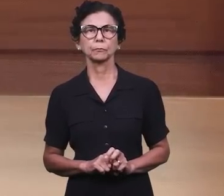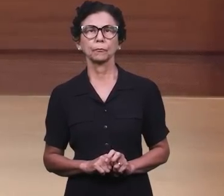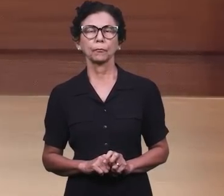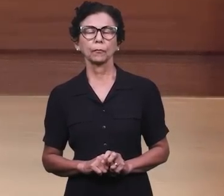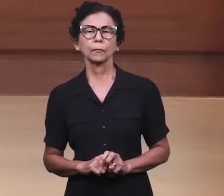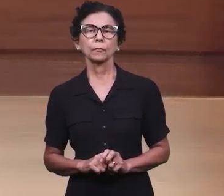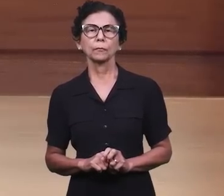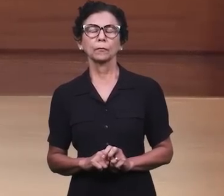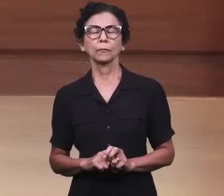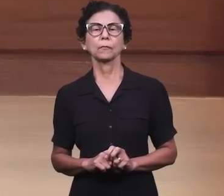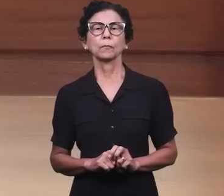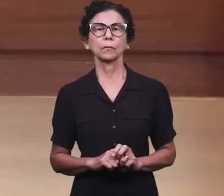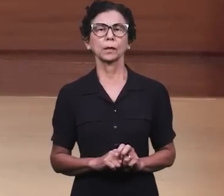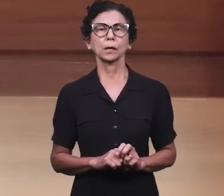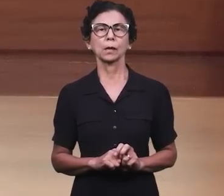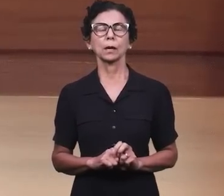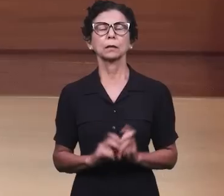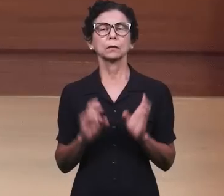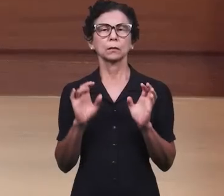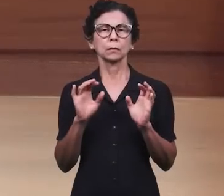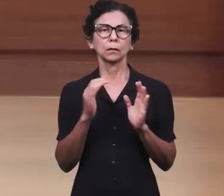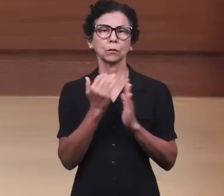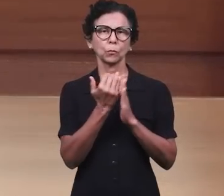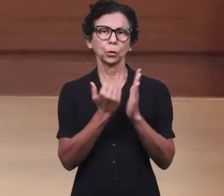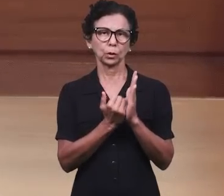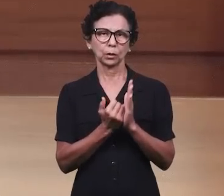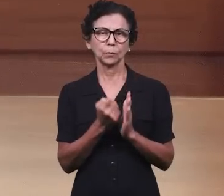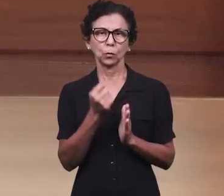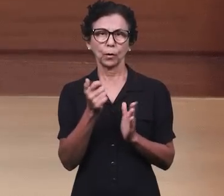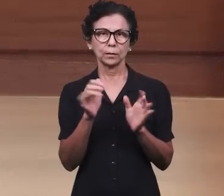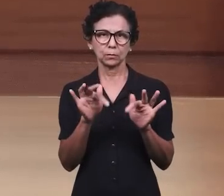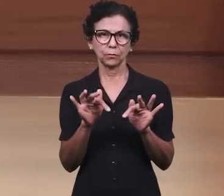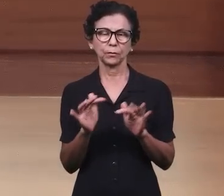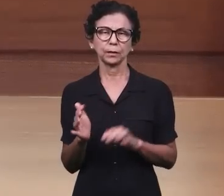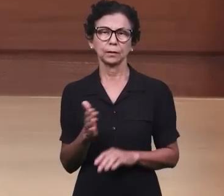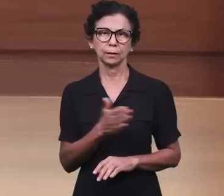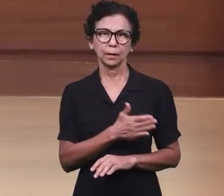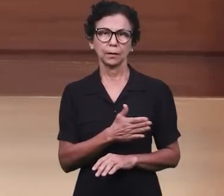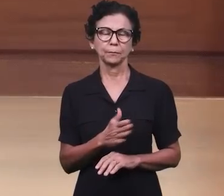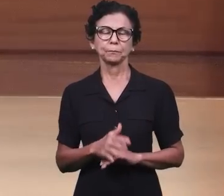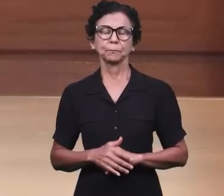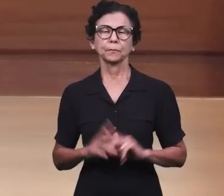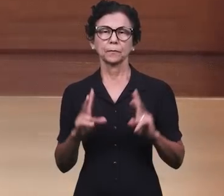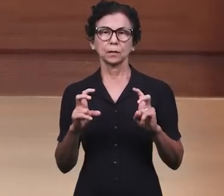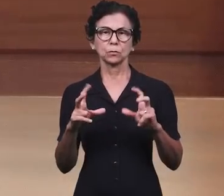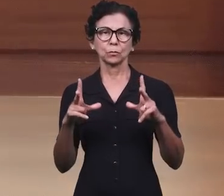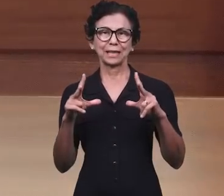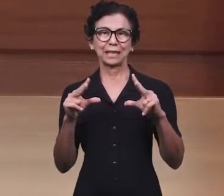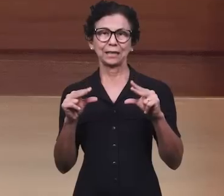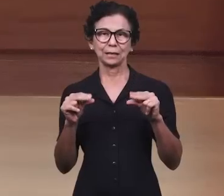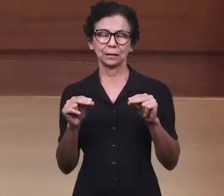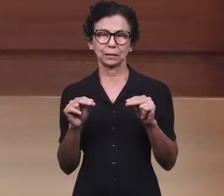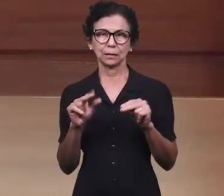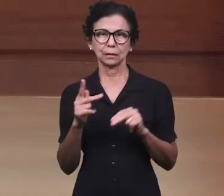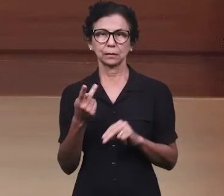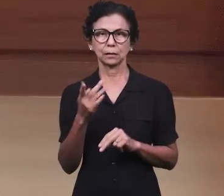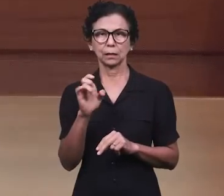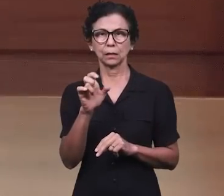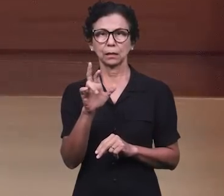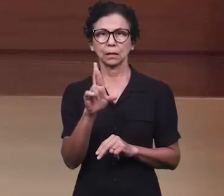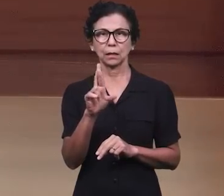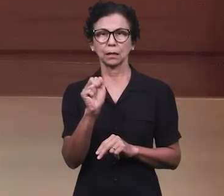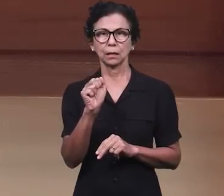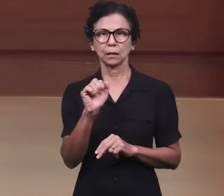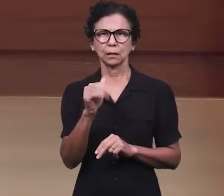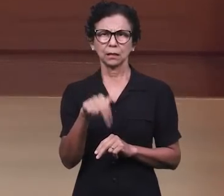período, essa conversa, né, sobre a transmissão da herança. E eu quero me referir ao